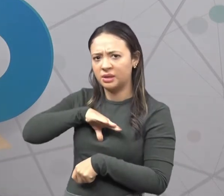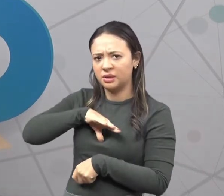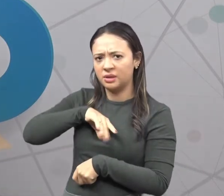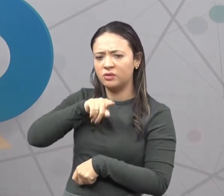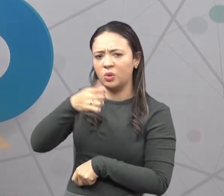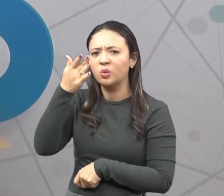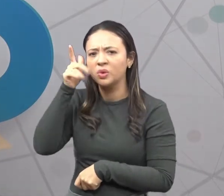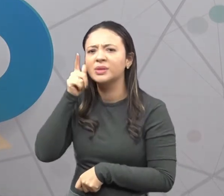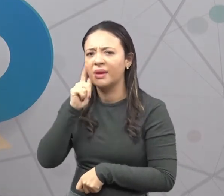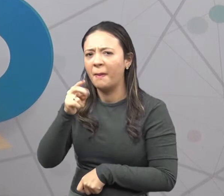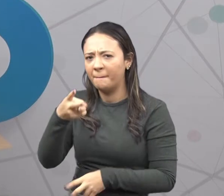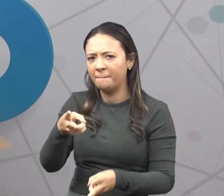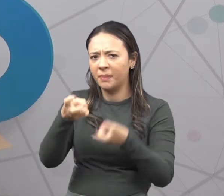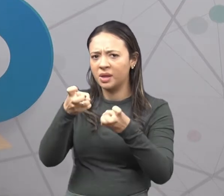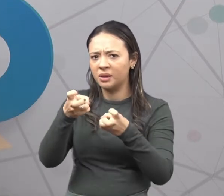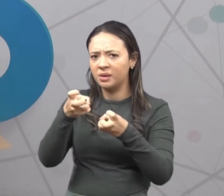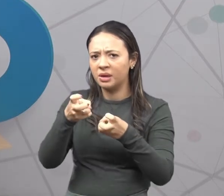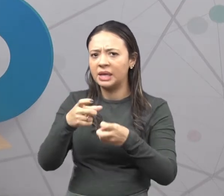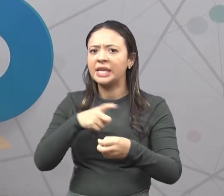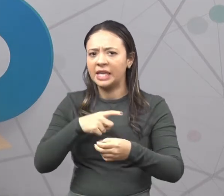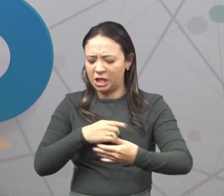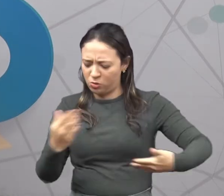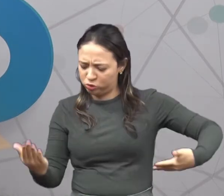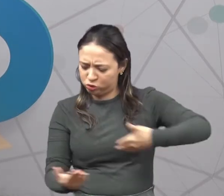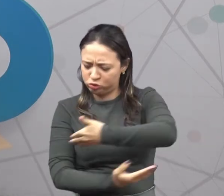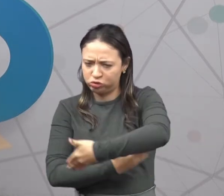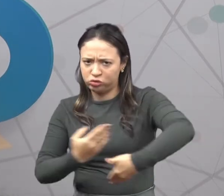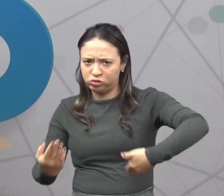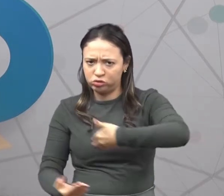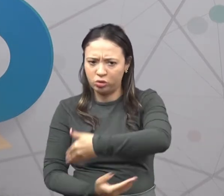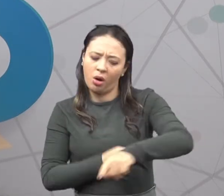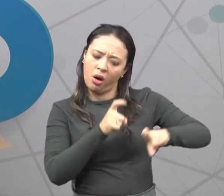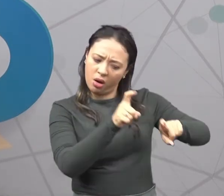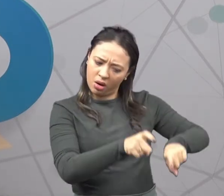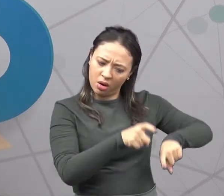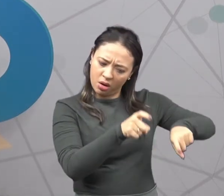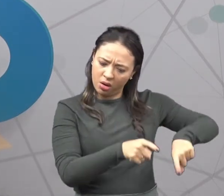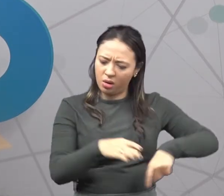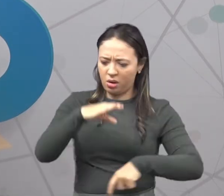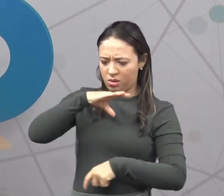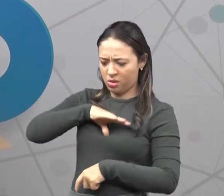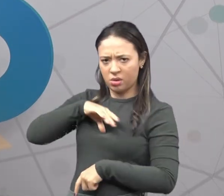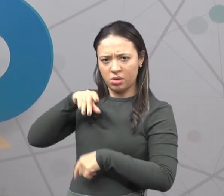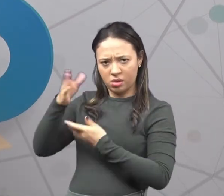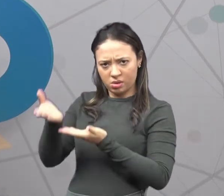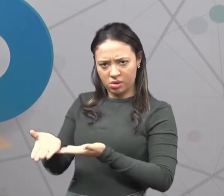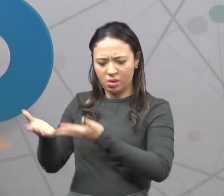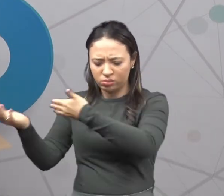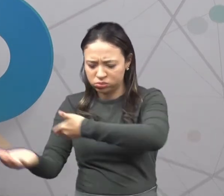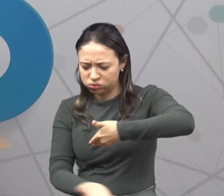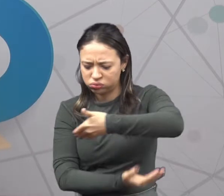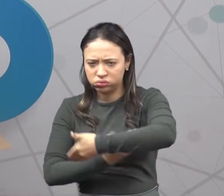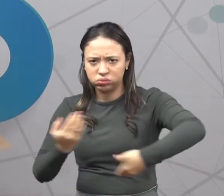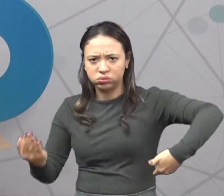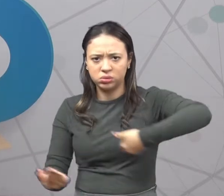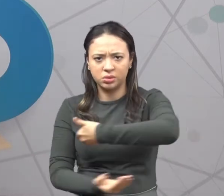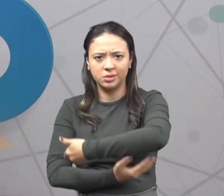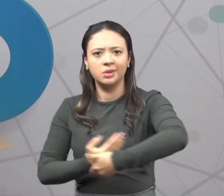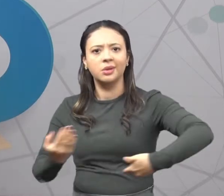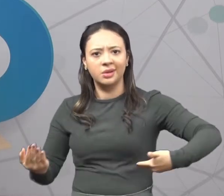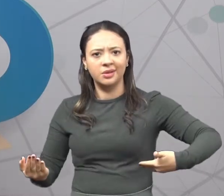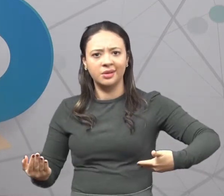conseguem perceberem essa relação que existe? O campo precisa da